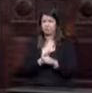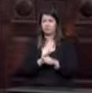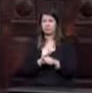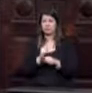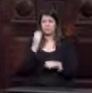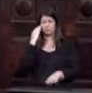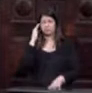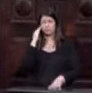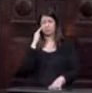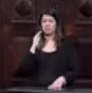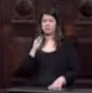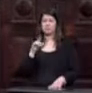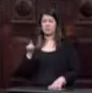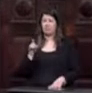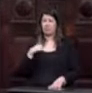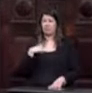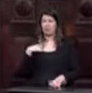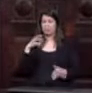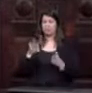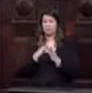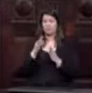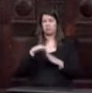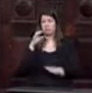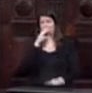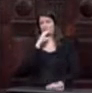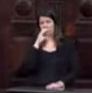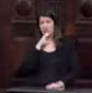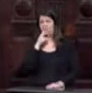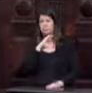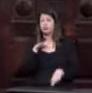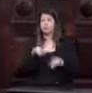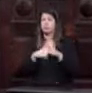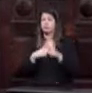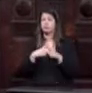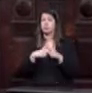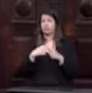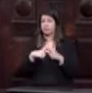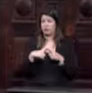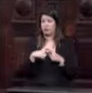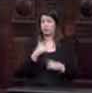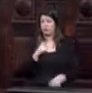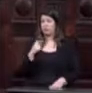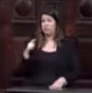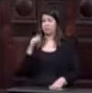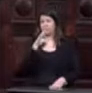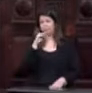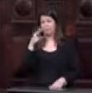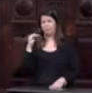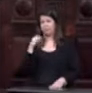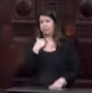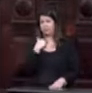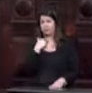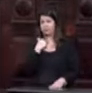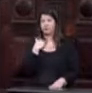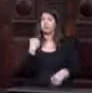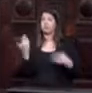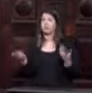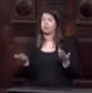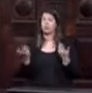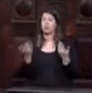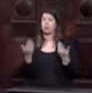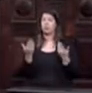entendimento, o acordo com o governo federal, possa ser assinado o mais rápido possível, pois não é mais possível postergar essa matéria. Ou